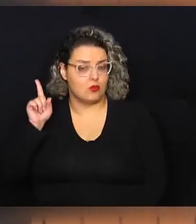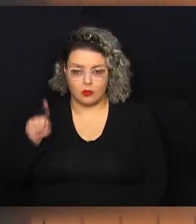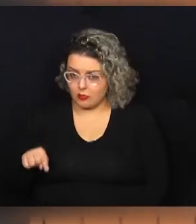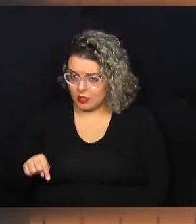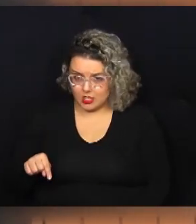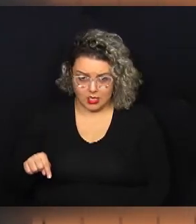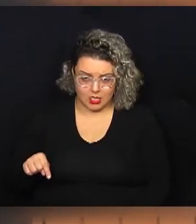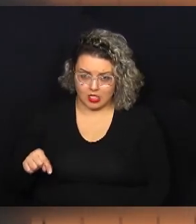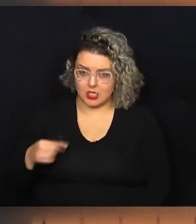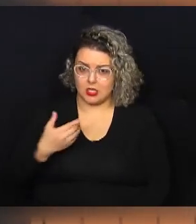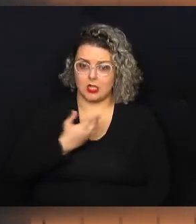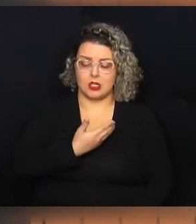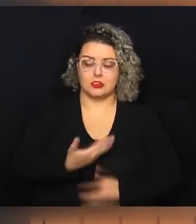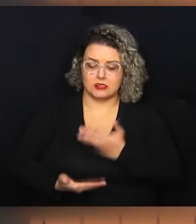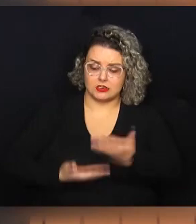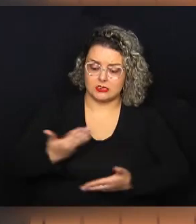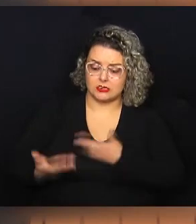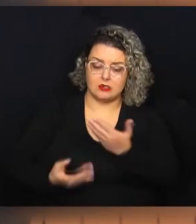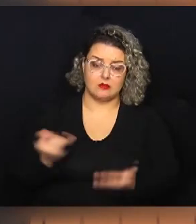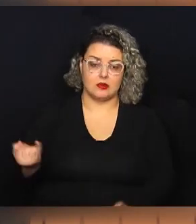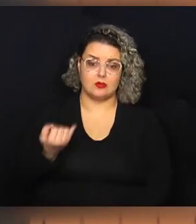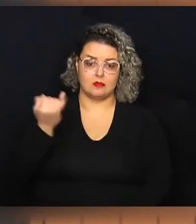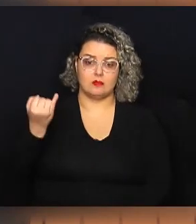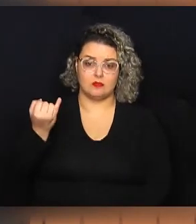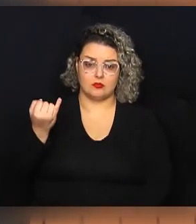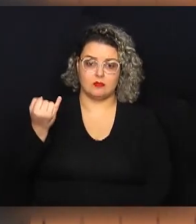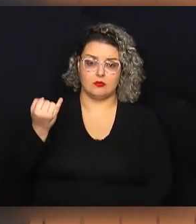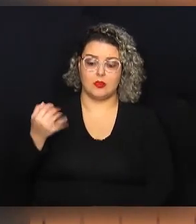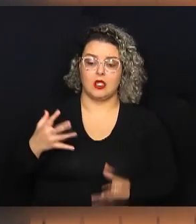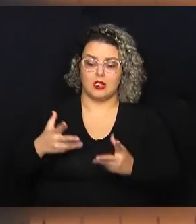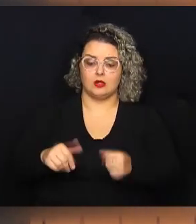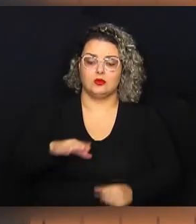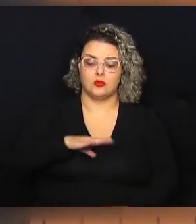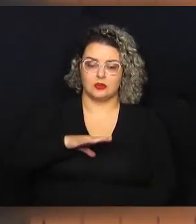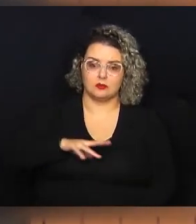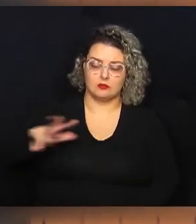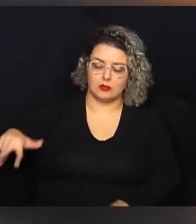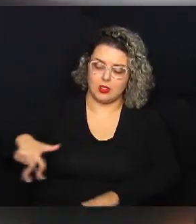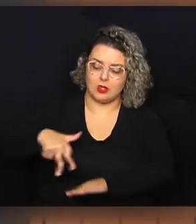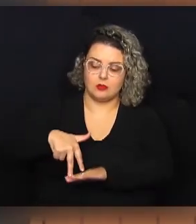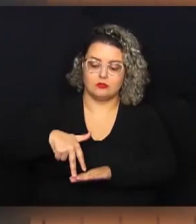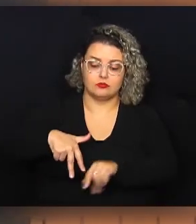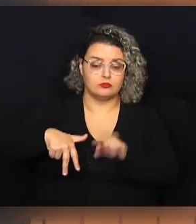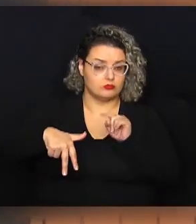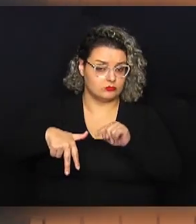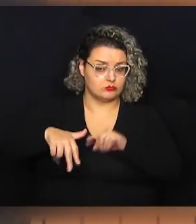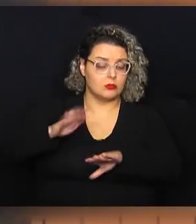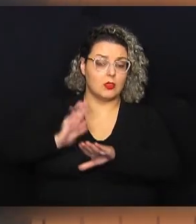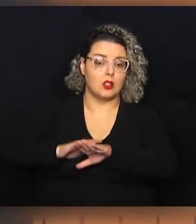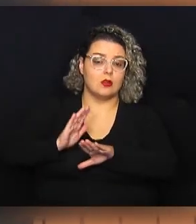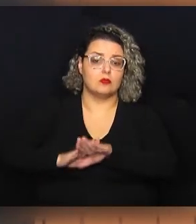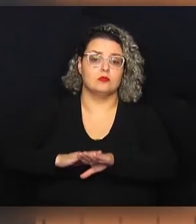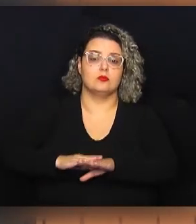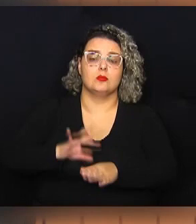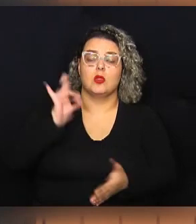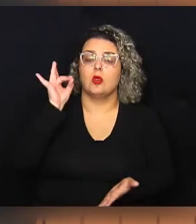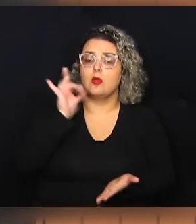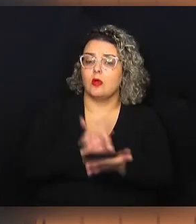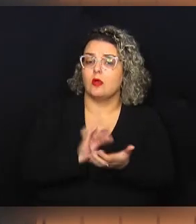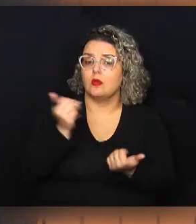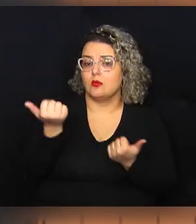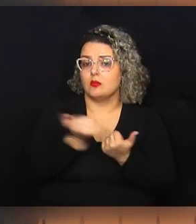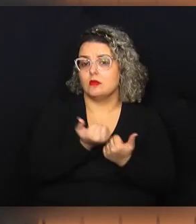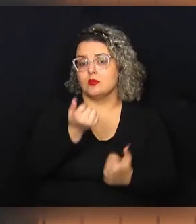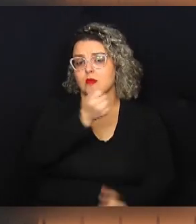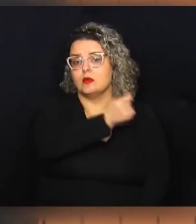consideram serviços relevantes prestados a Campinas os atos praticados por dever de ofício